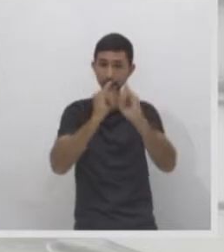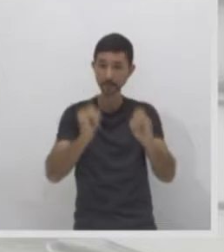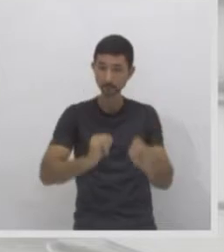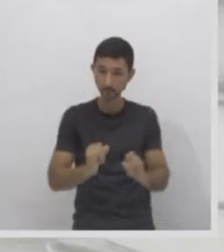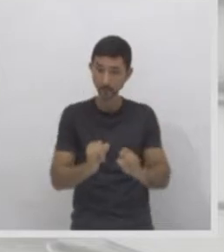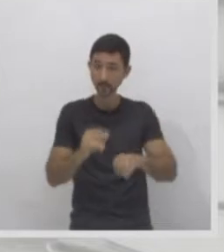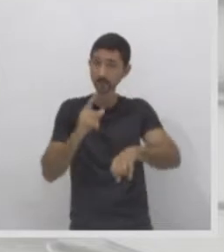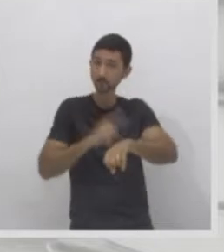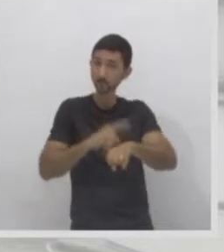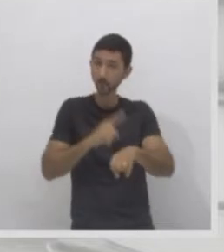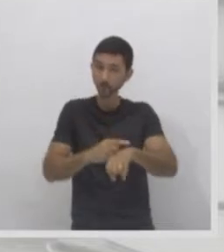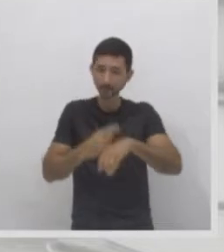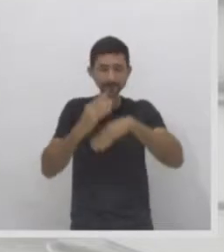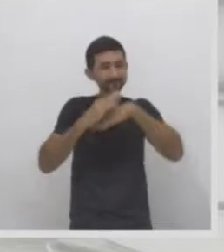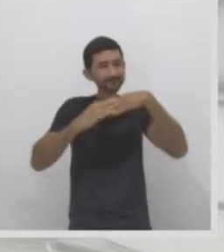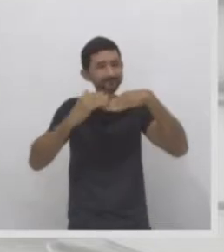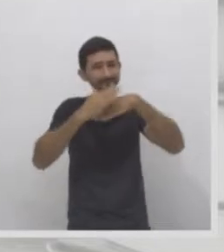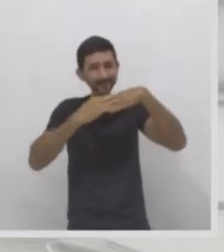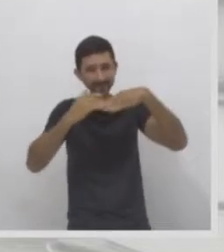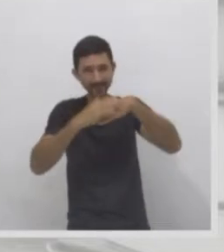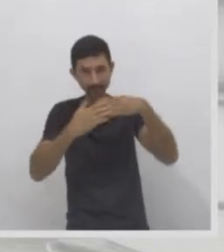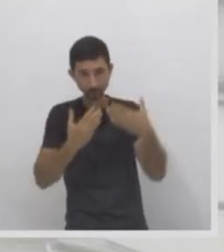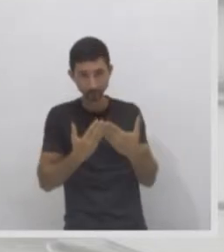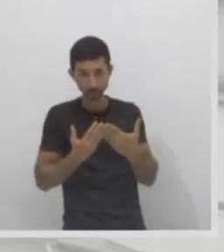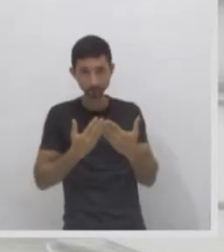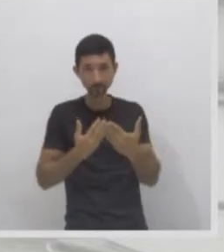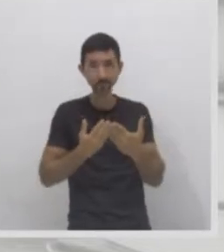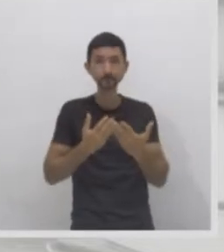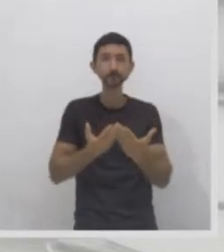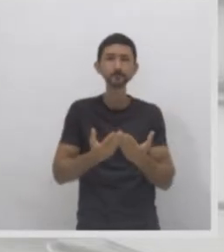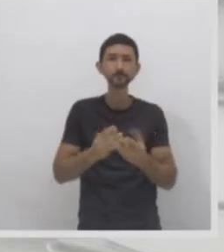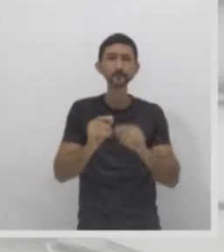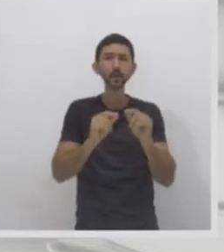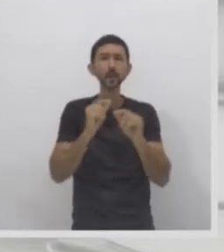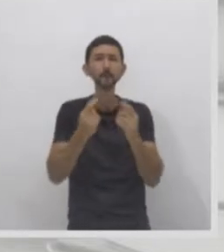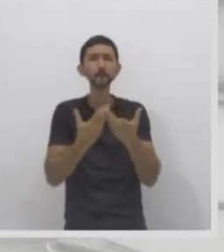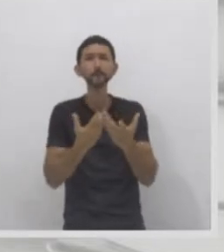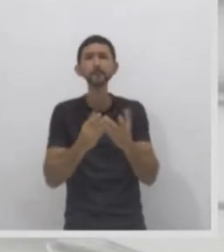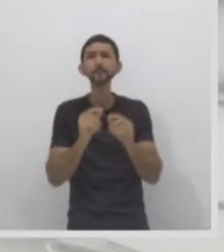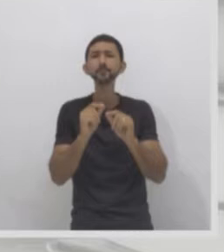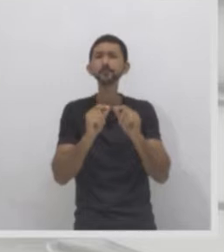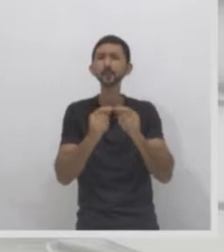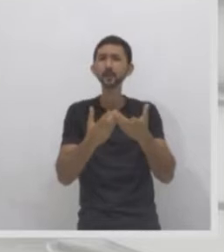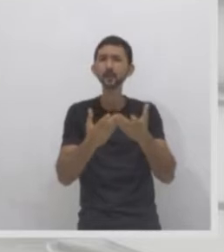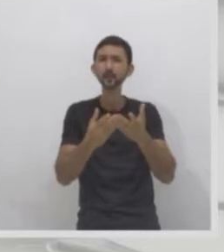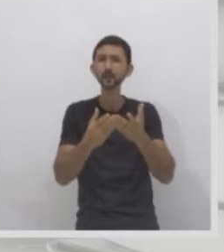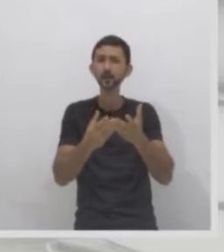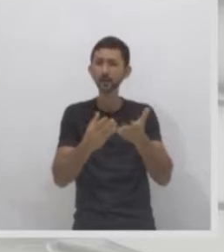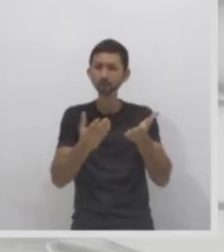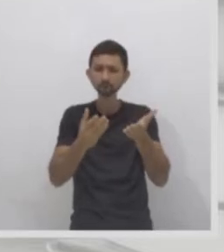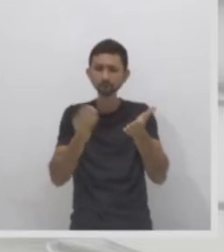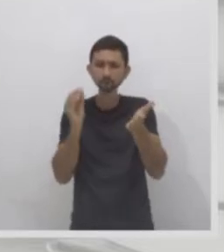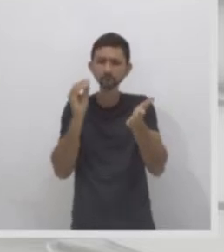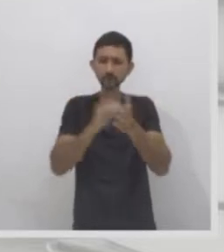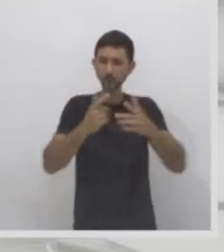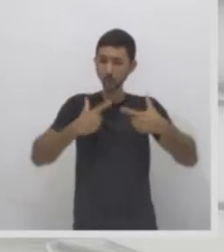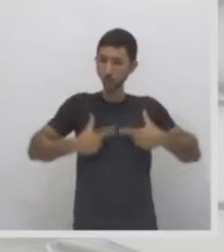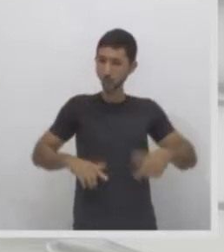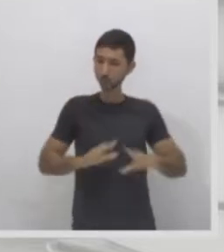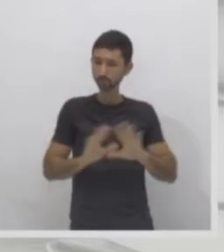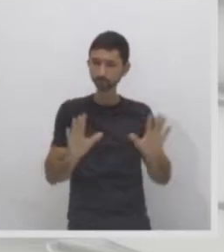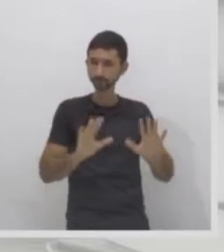fofinho. Então, nesse caso, eu já não tenho um produtor do texto tão isento assim de